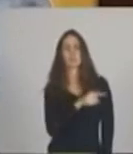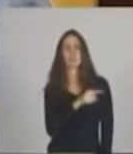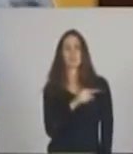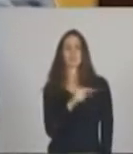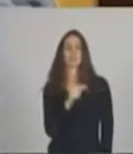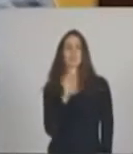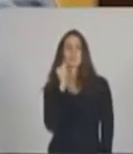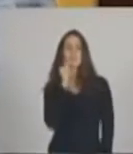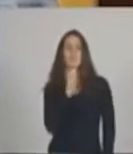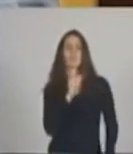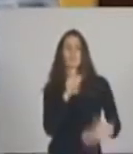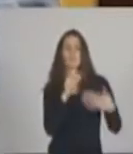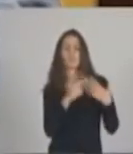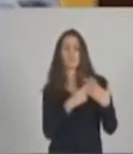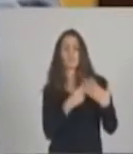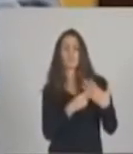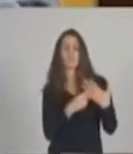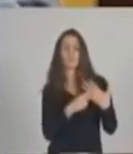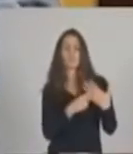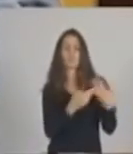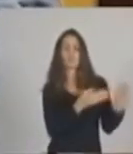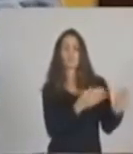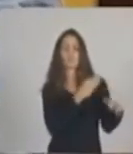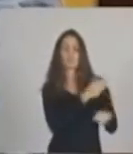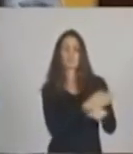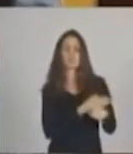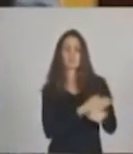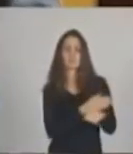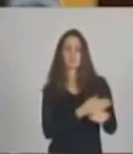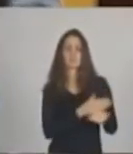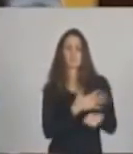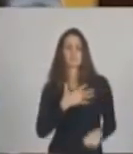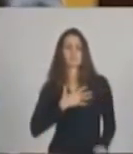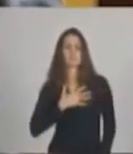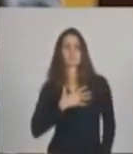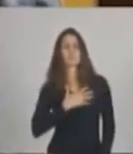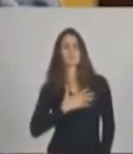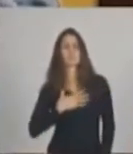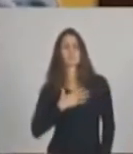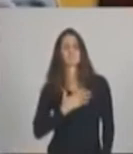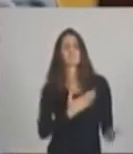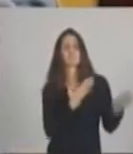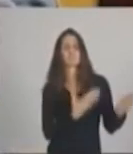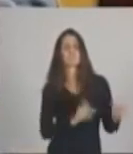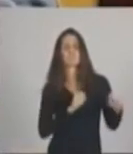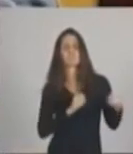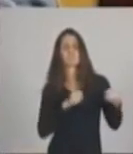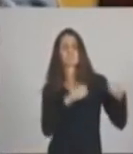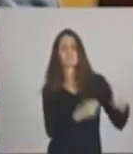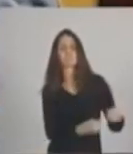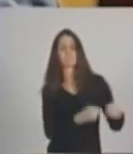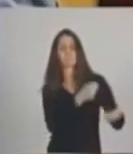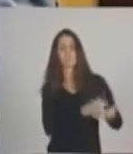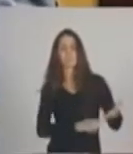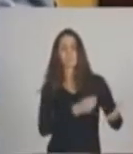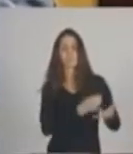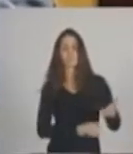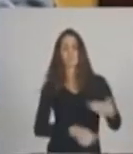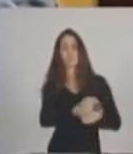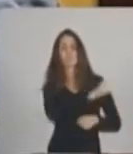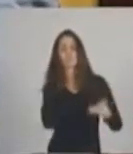Fraga, uma figura a quem a cidade da Serra também deve muito por seus relevantes